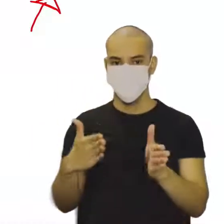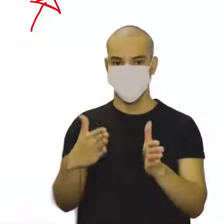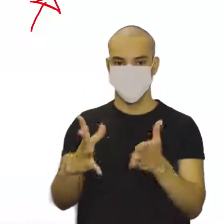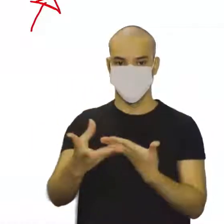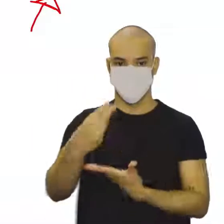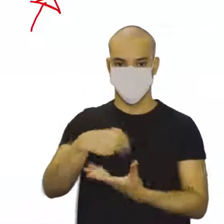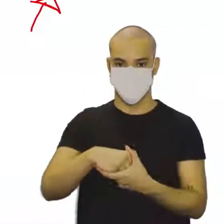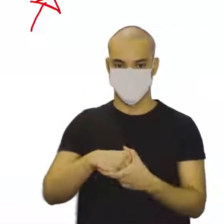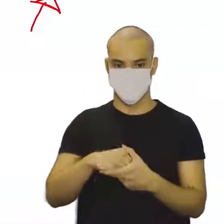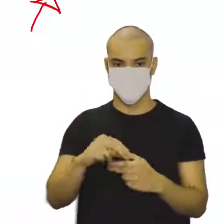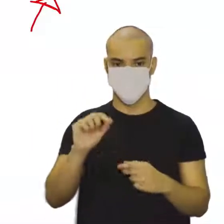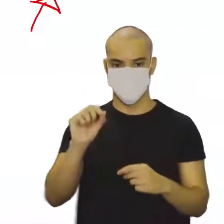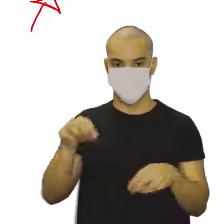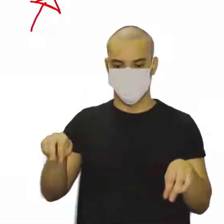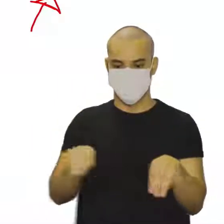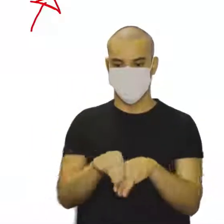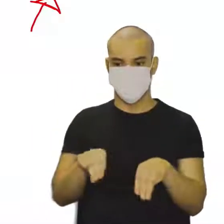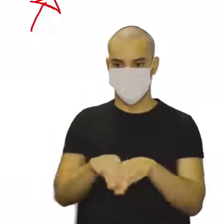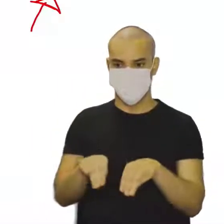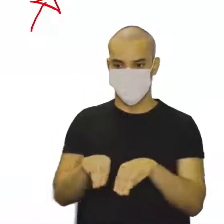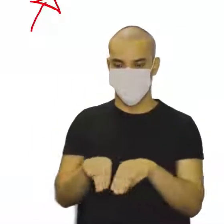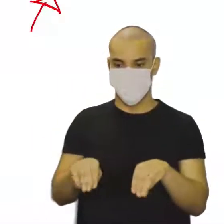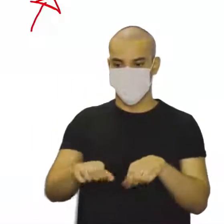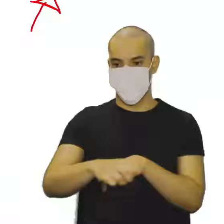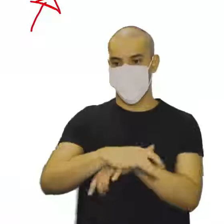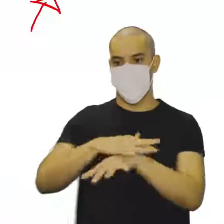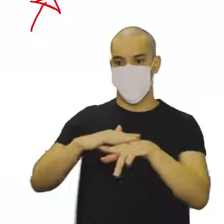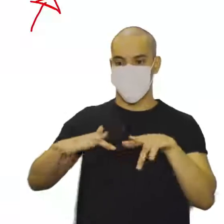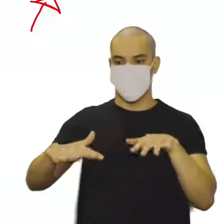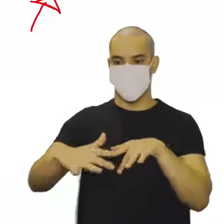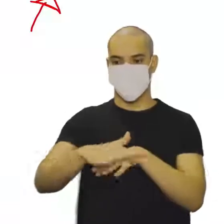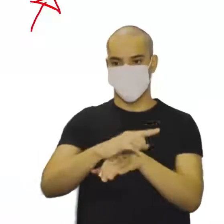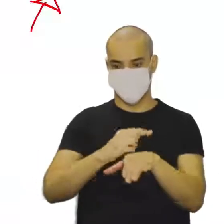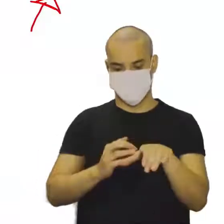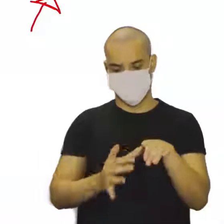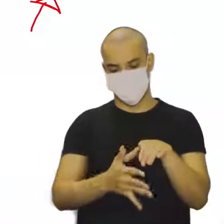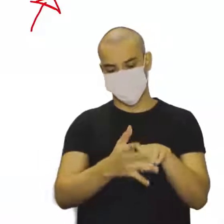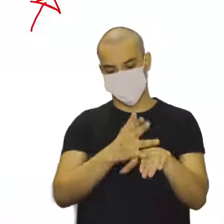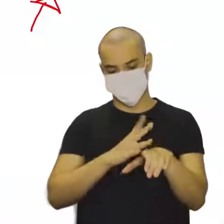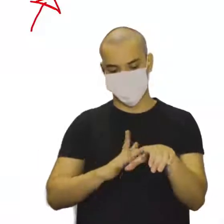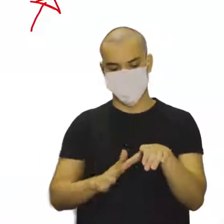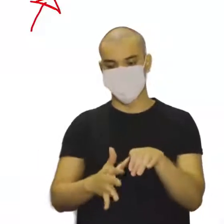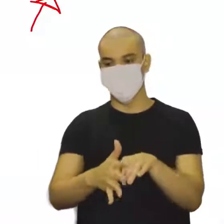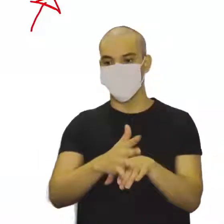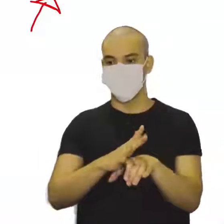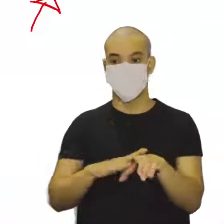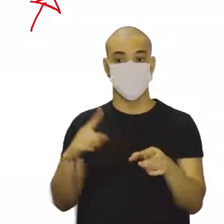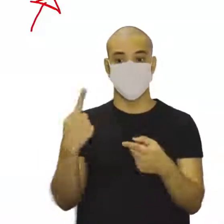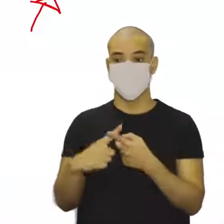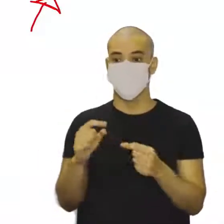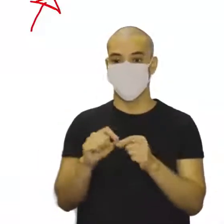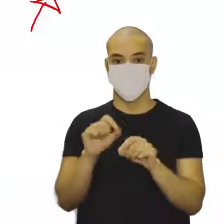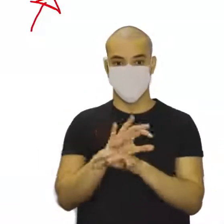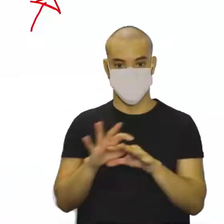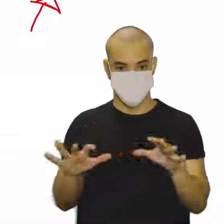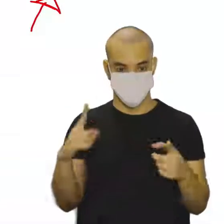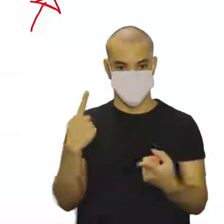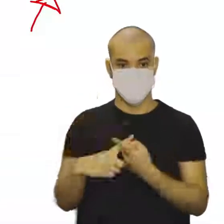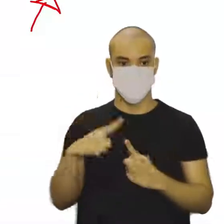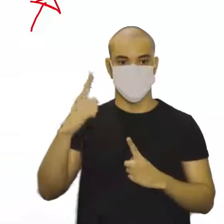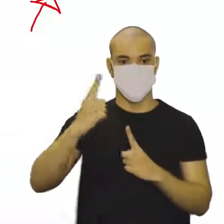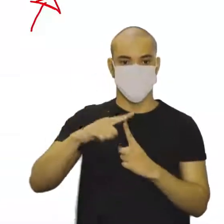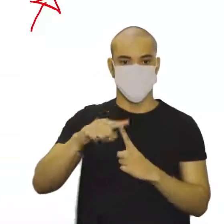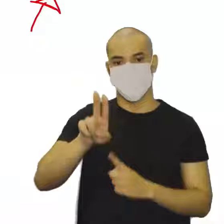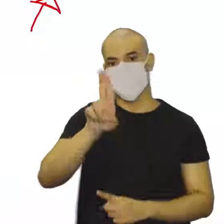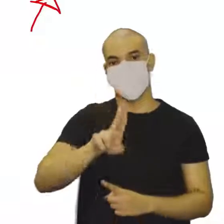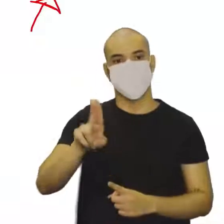campo magnético circula. Bom, por que ele é feito dessa forma, pessoal? Geralmente esse tipo de núcleo é